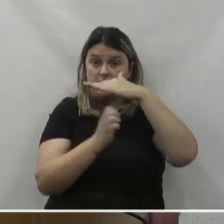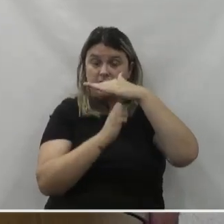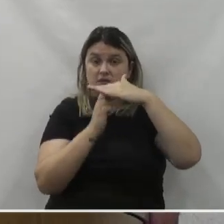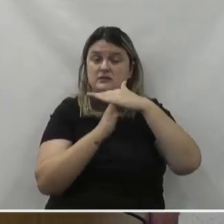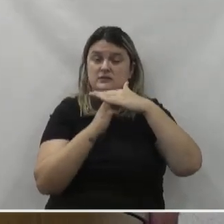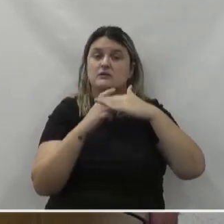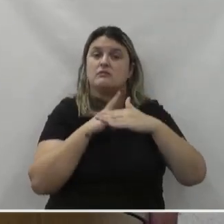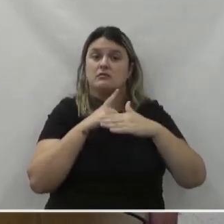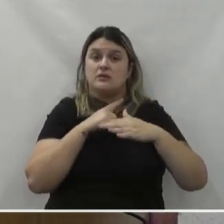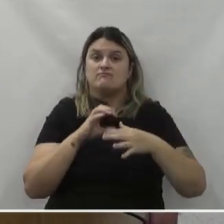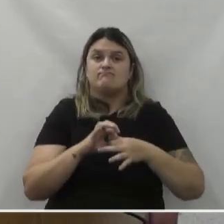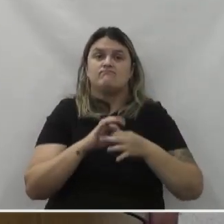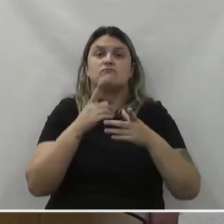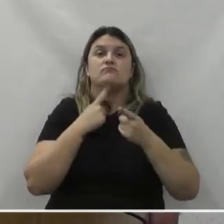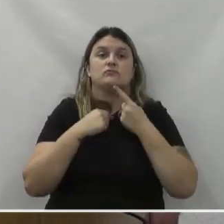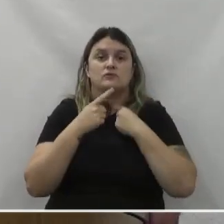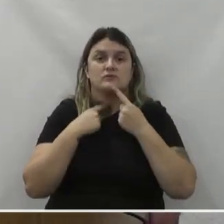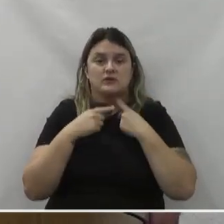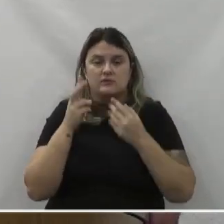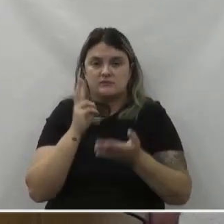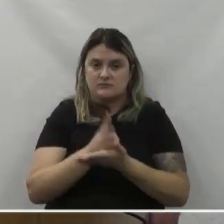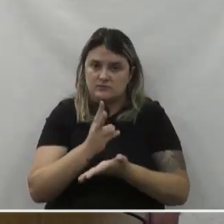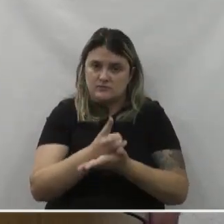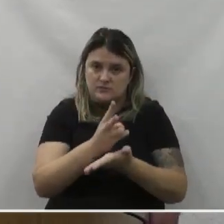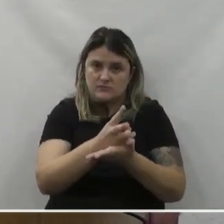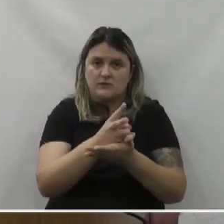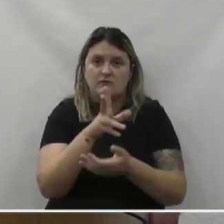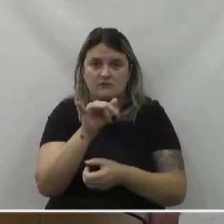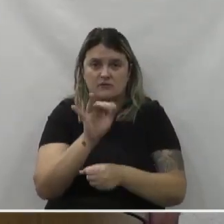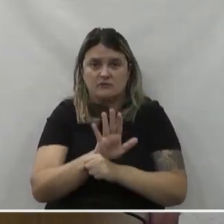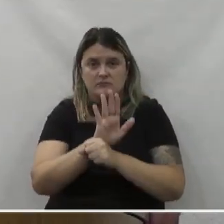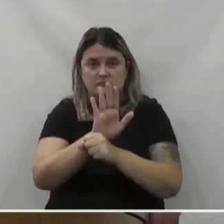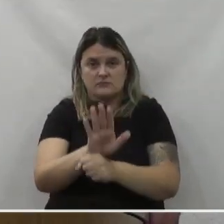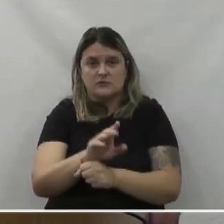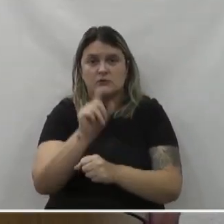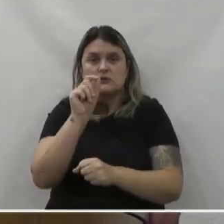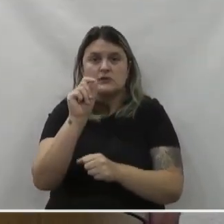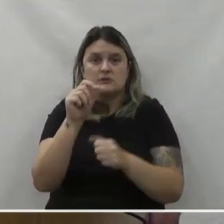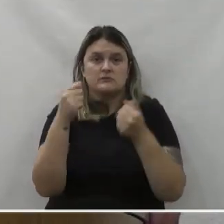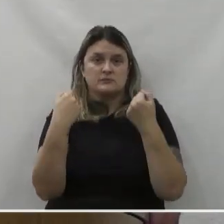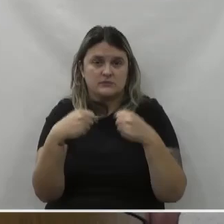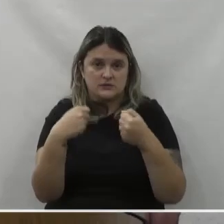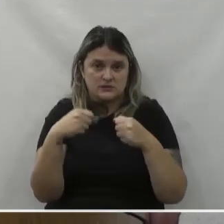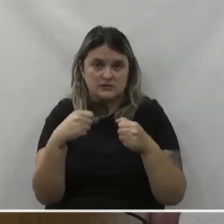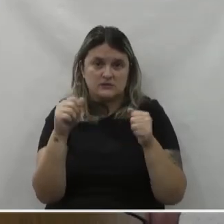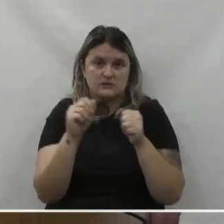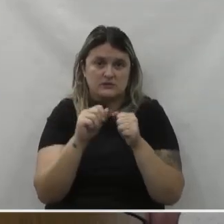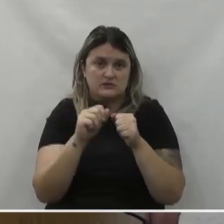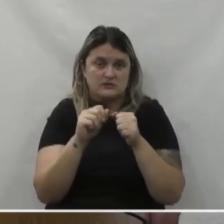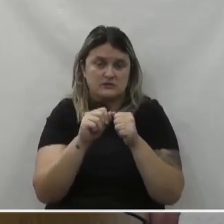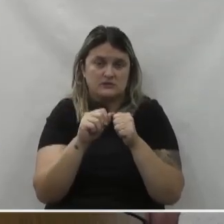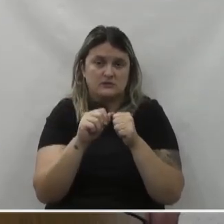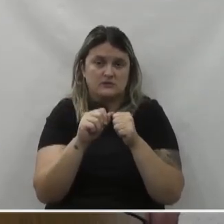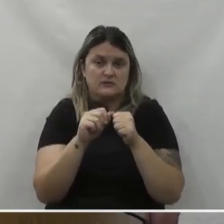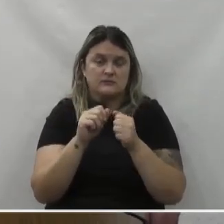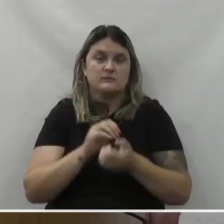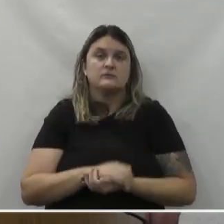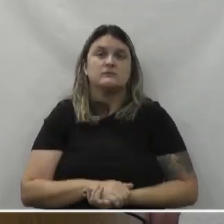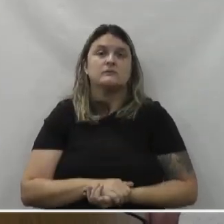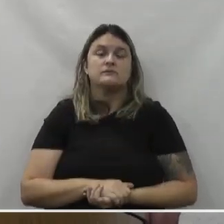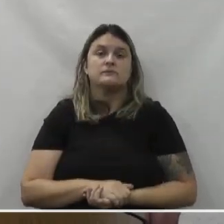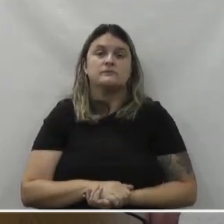super disposta aí a estar colaborando aí no que for preciso, fazer